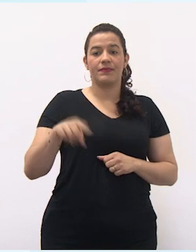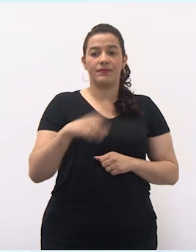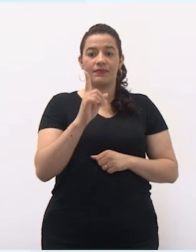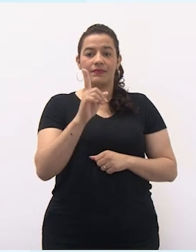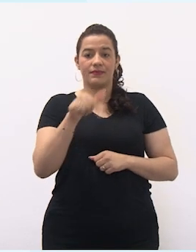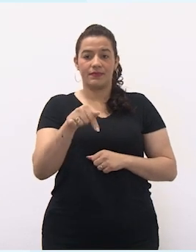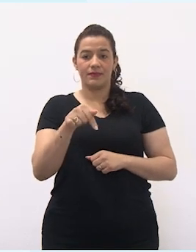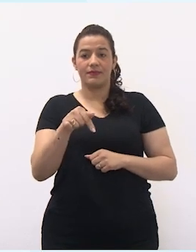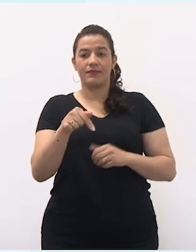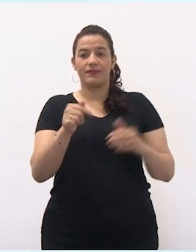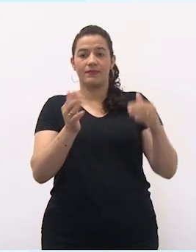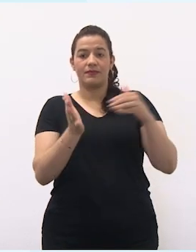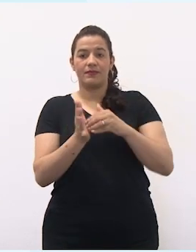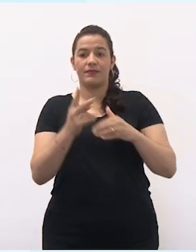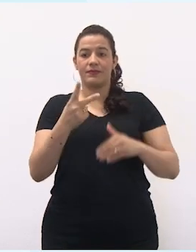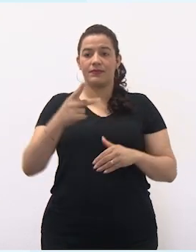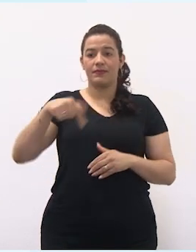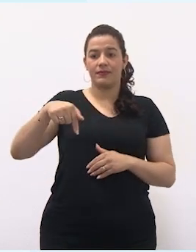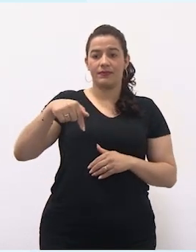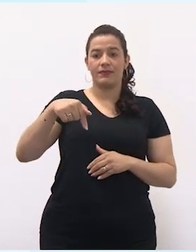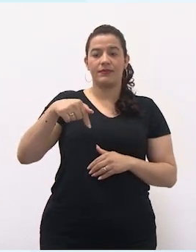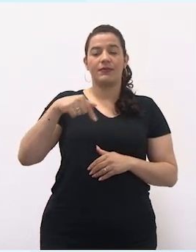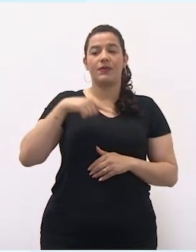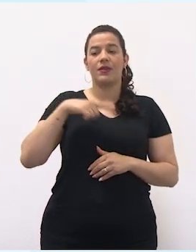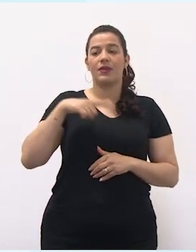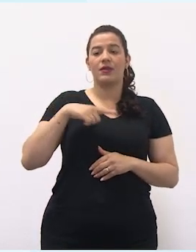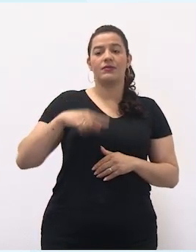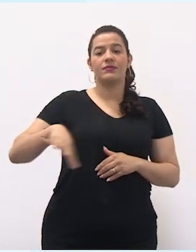é amanhã, até 27